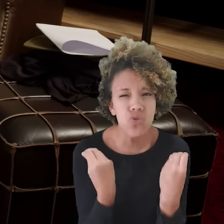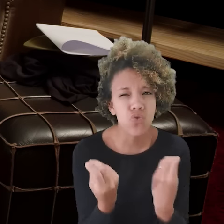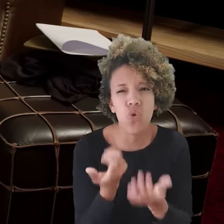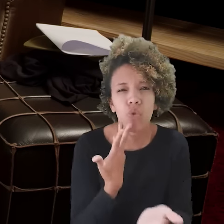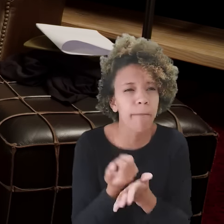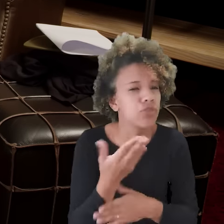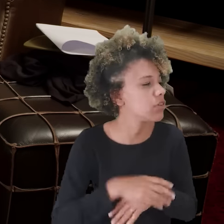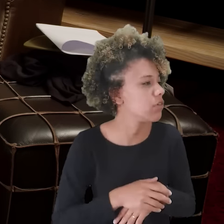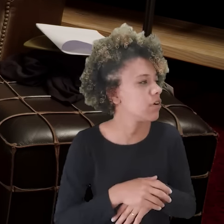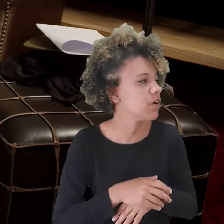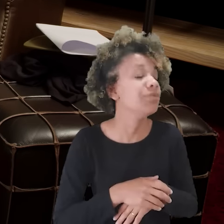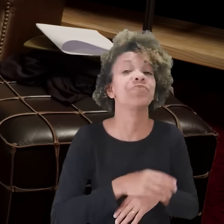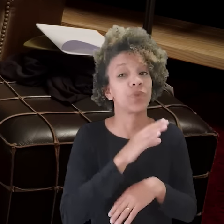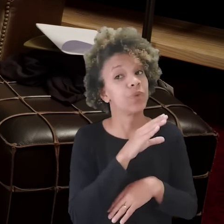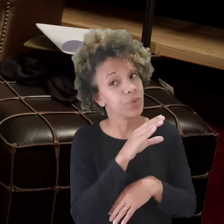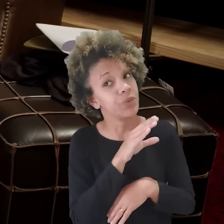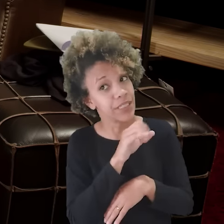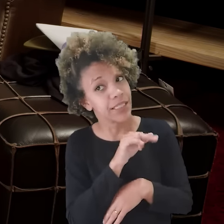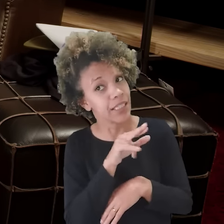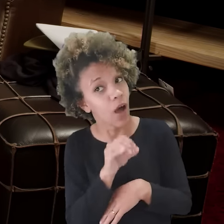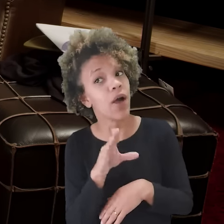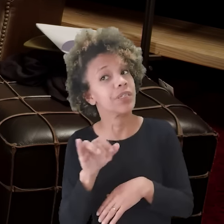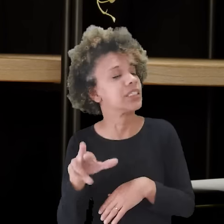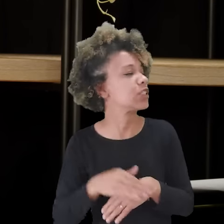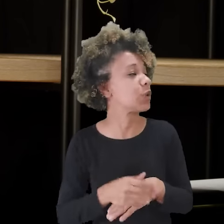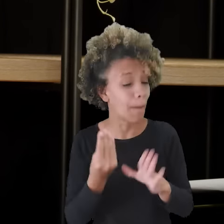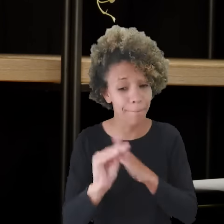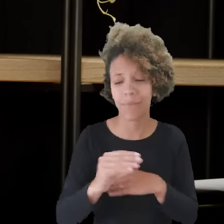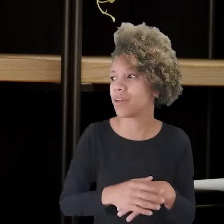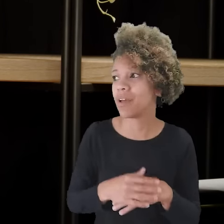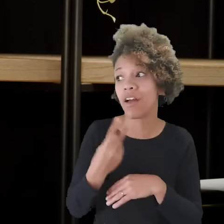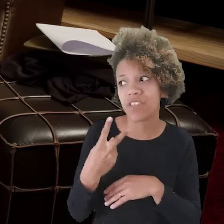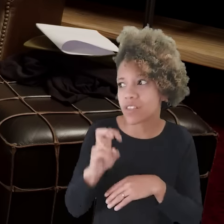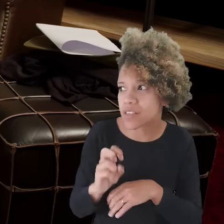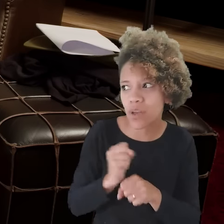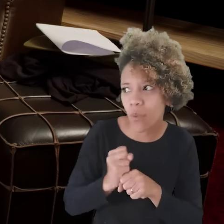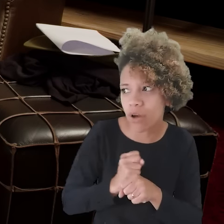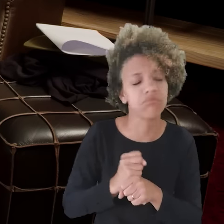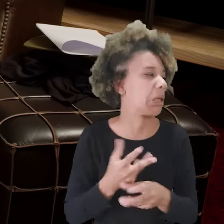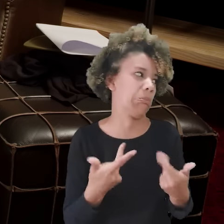podcast é o saco eu jogo na boca